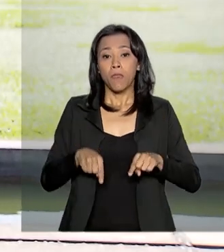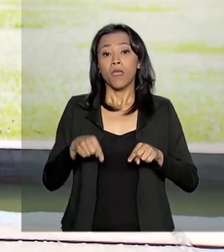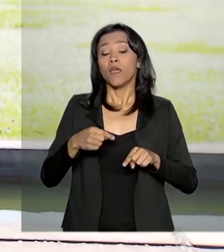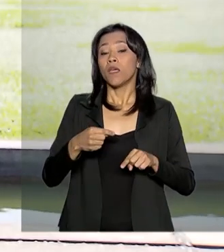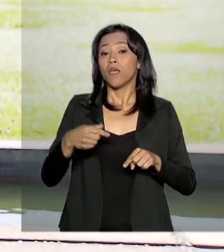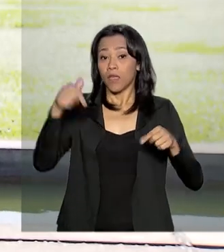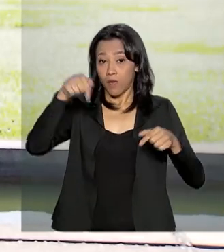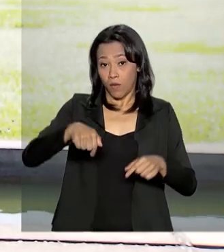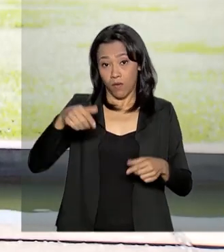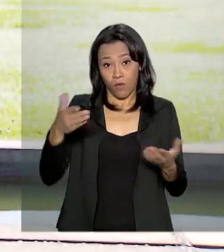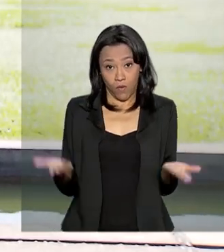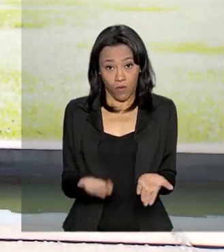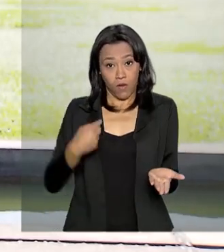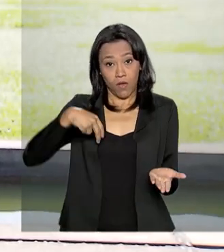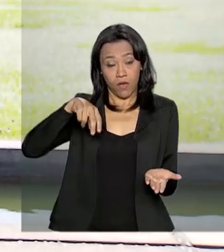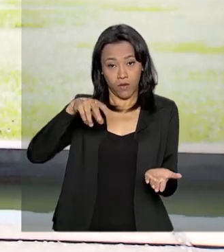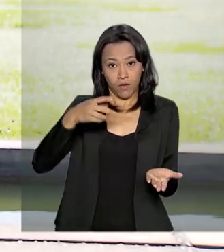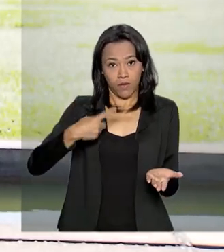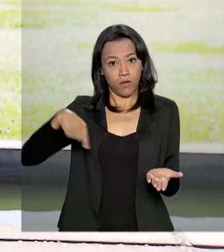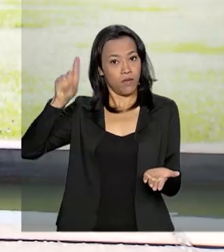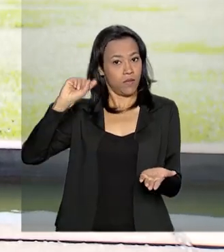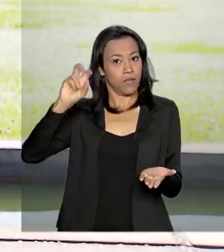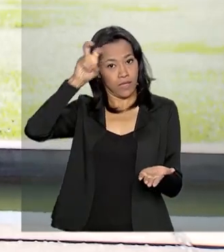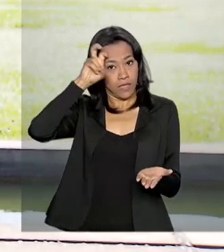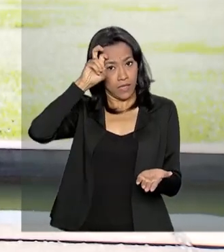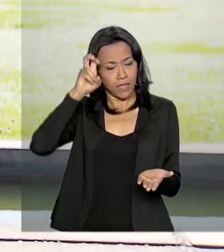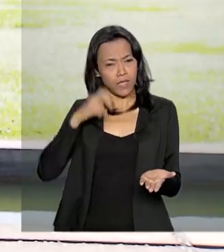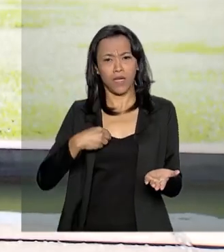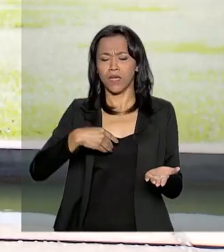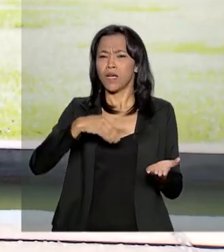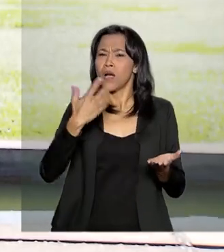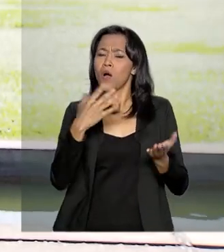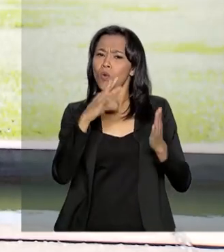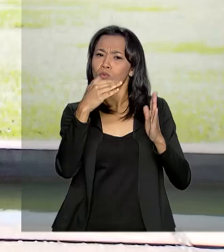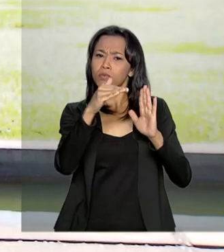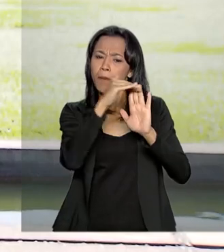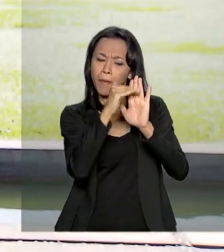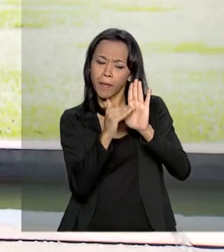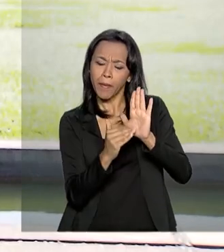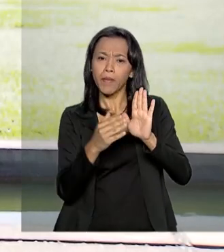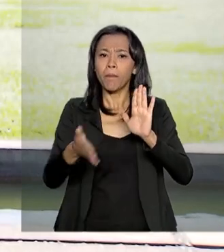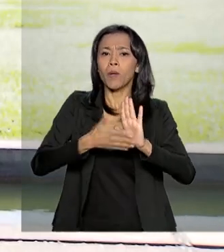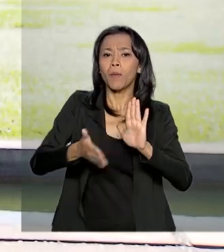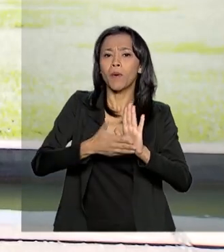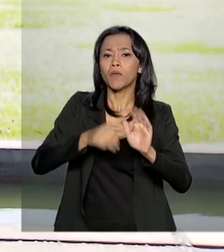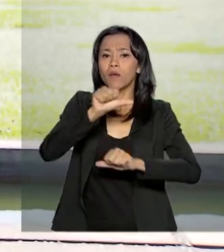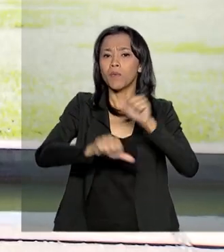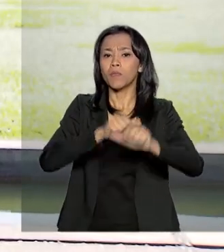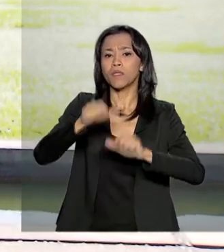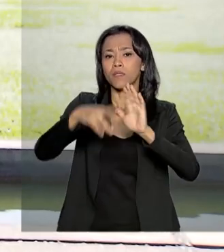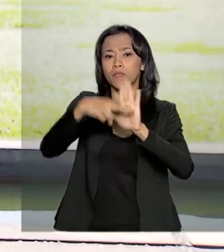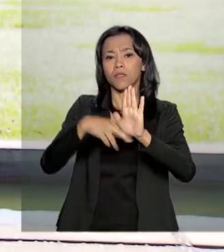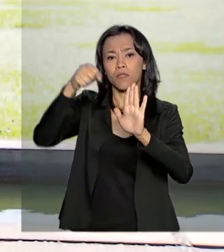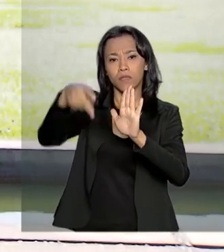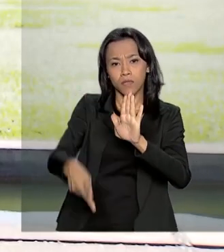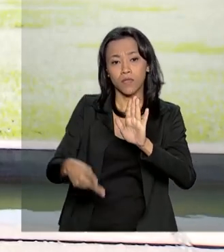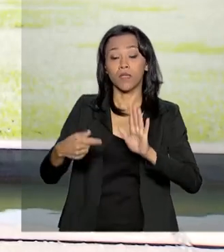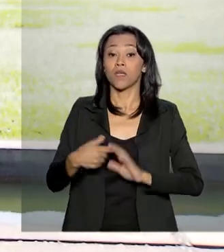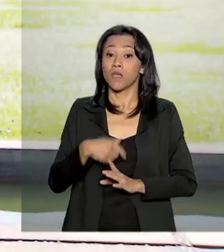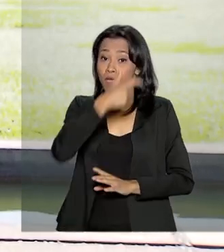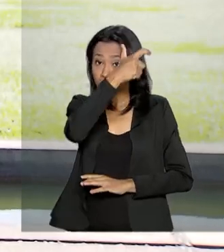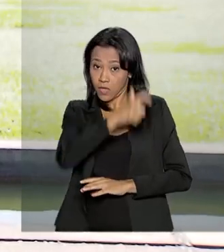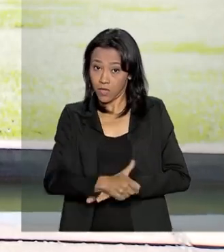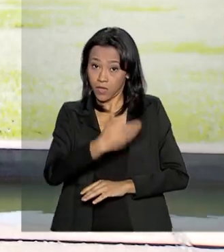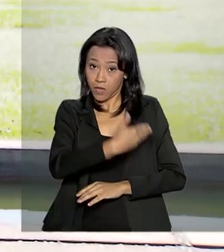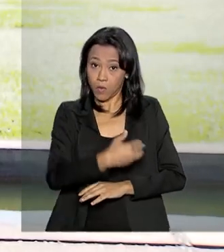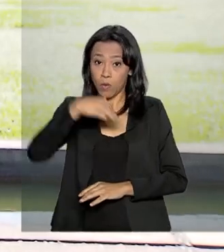nesta quinta-feira os principais pontos da reforma da Previdência. De acordo com o secretário especial de Previdência e Trabalho,